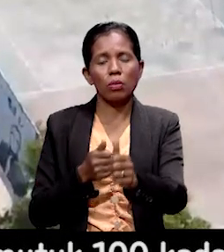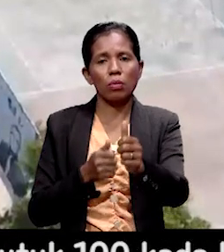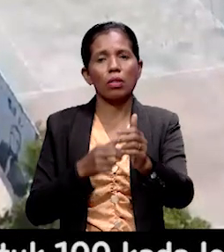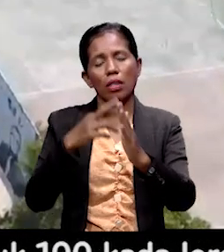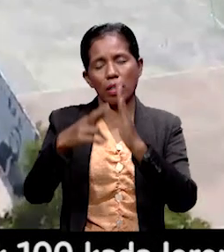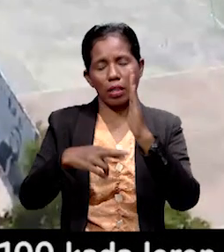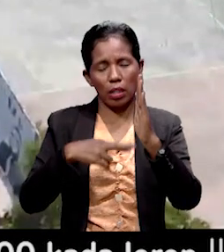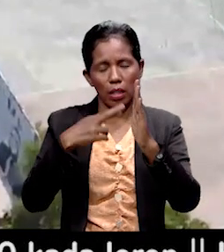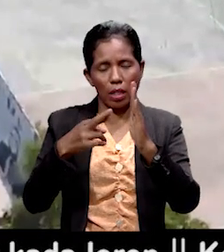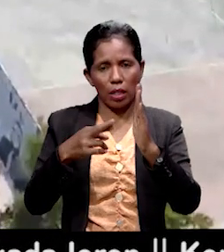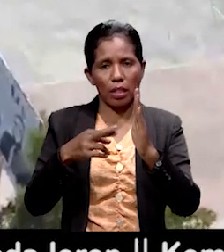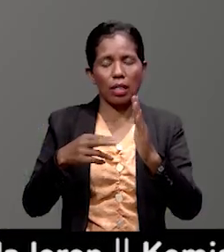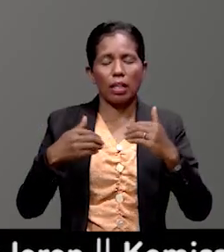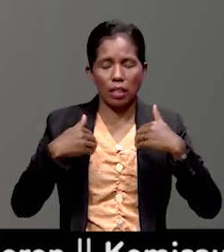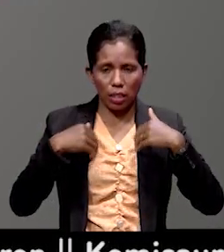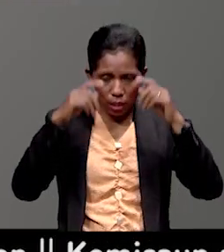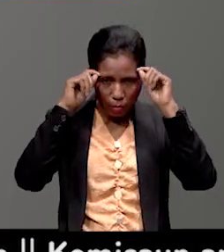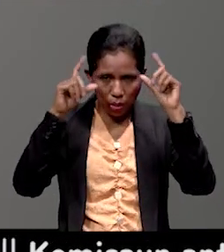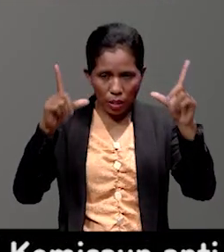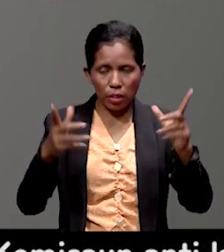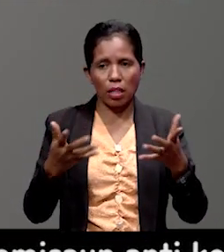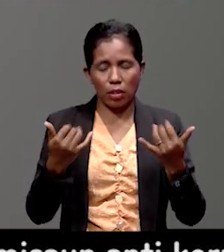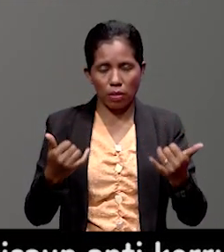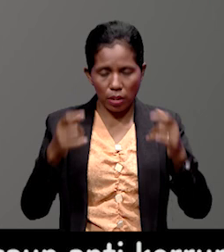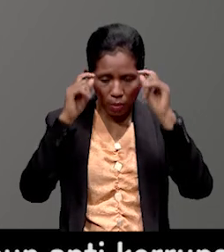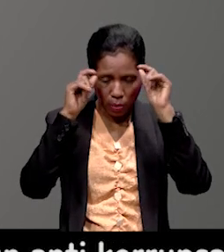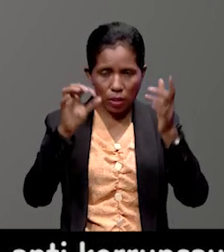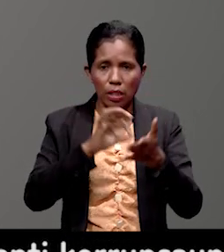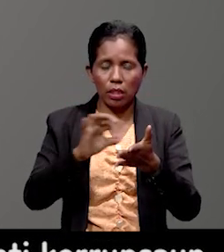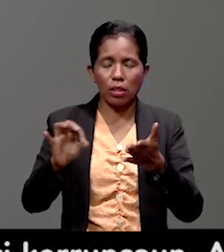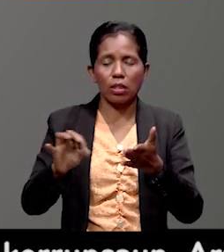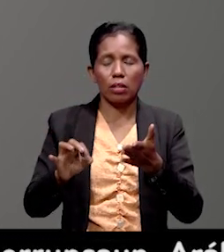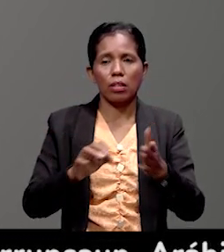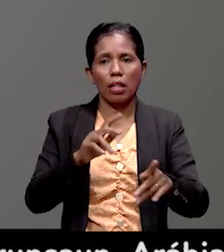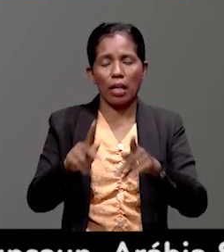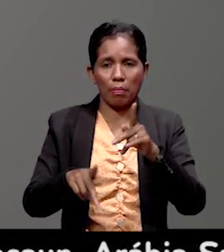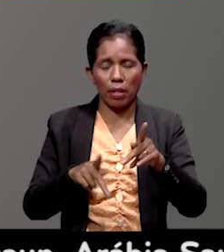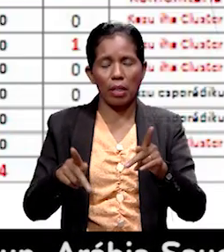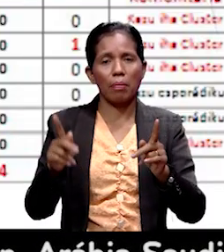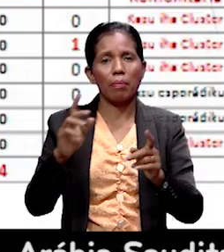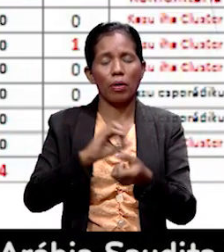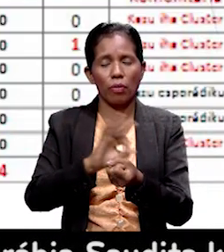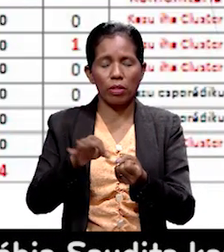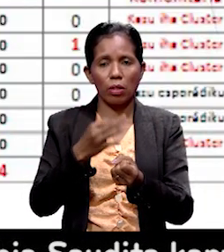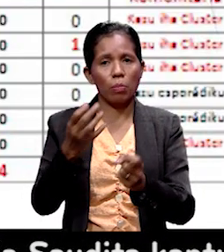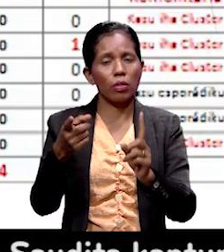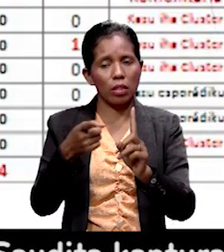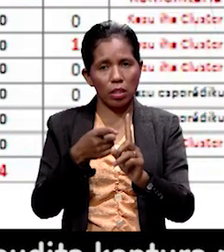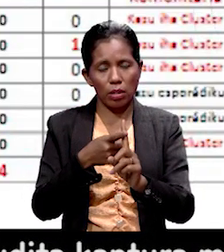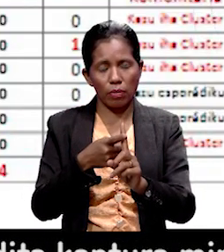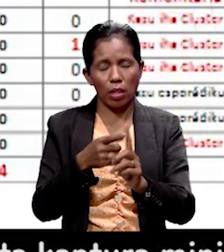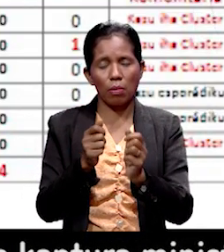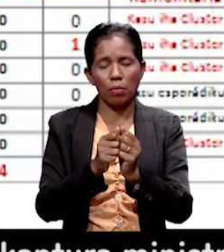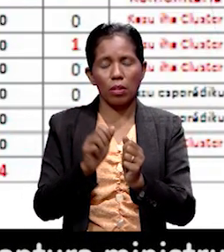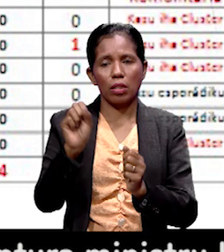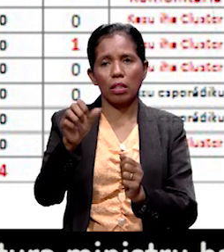nebe adota ye Timor-Leste. Toras ne, Timor-Leste rejista ona cumulativo caso confirmado COVID-19, rihun